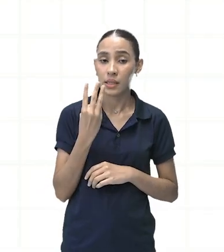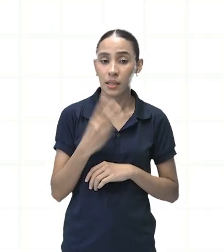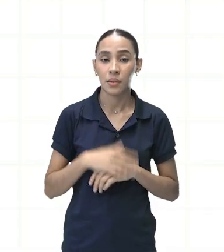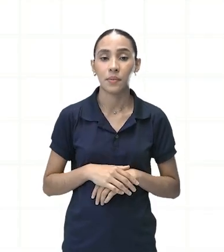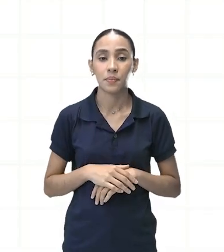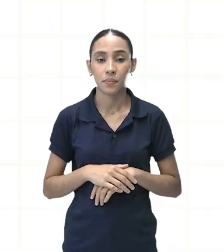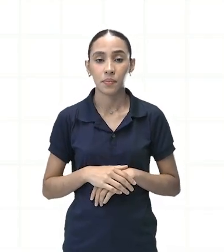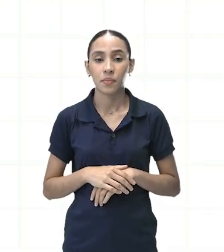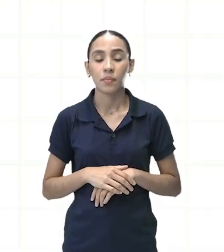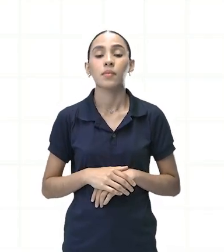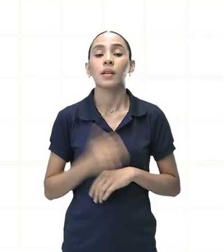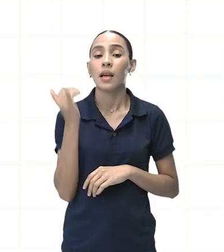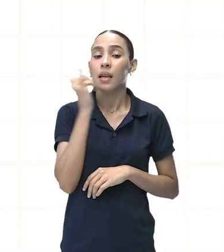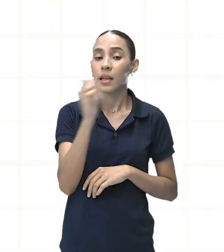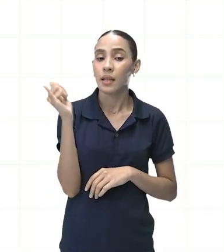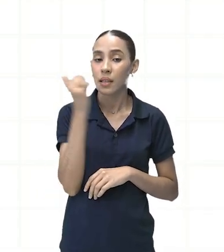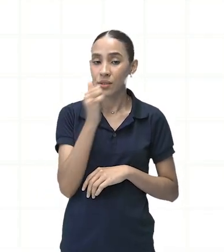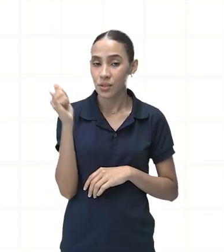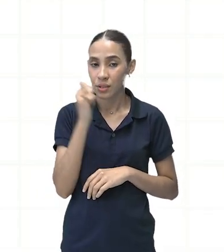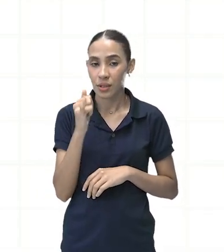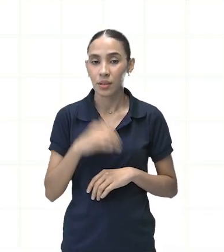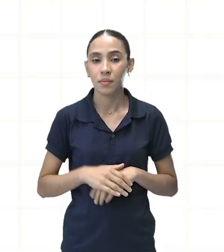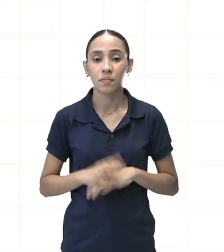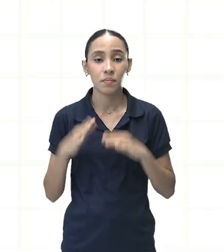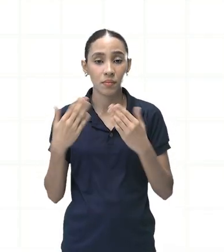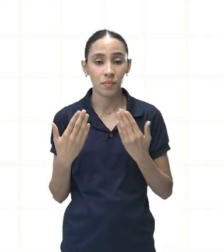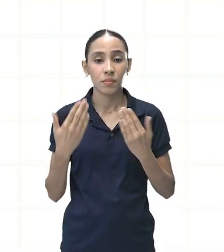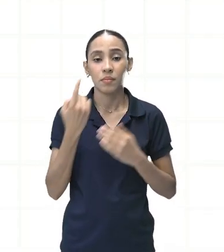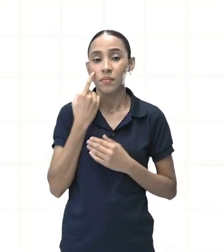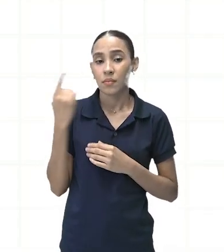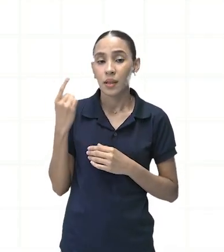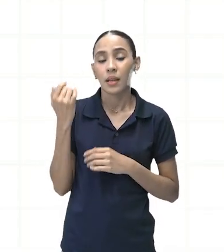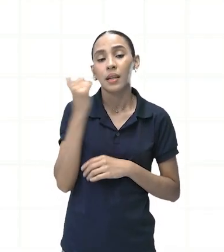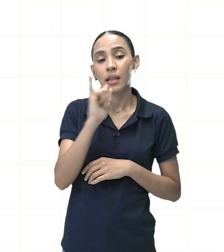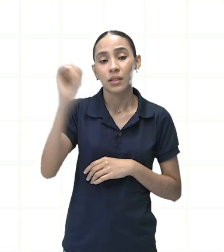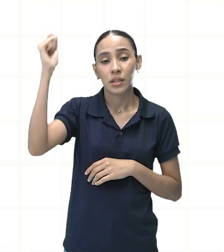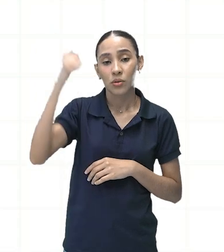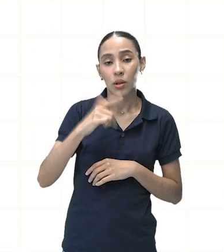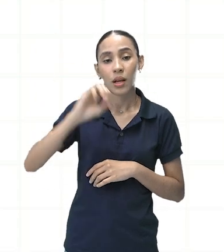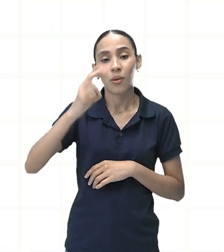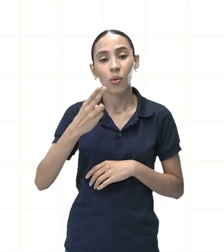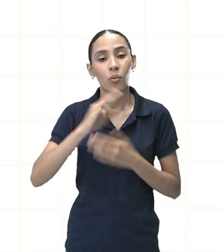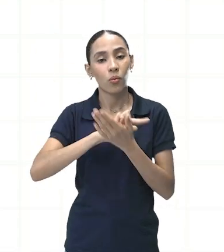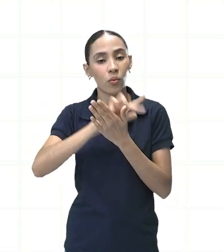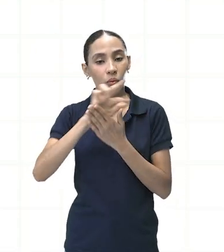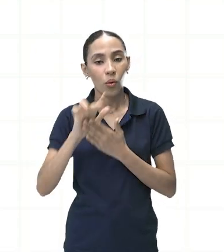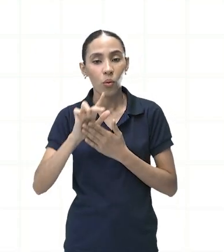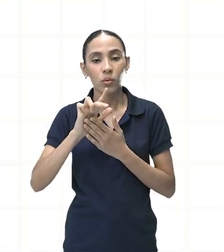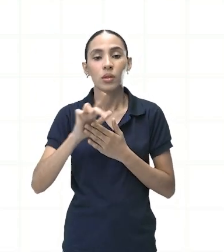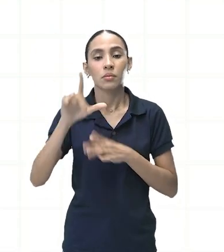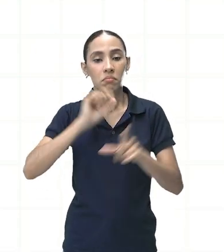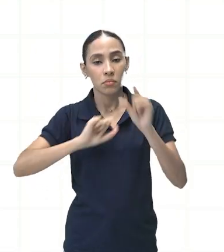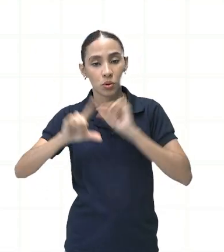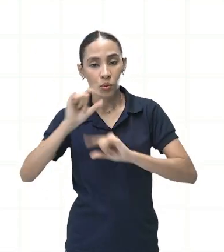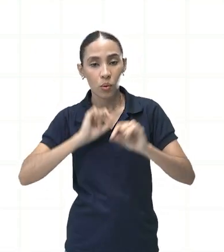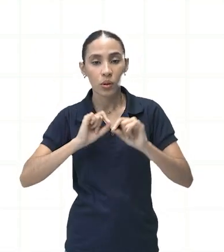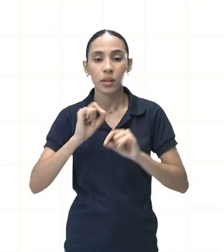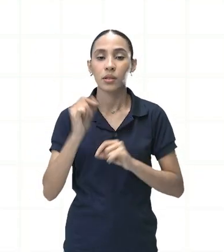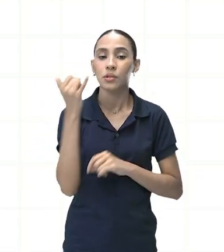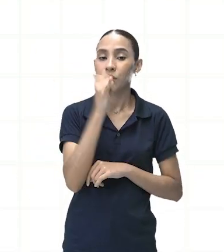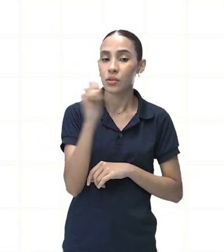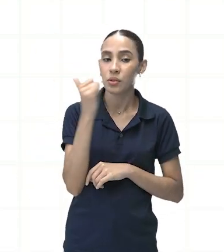ponto é fonte de energia. A energia solar ou outras fontes alternativas para